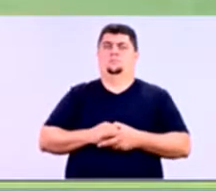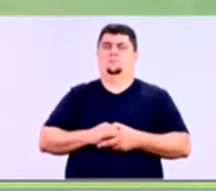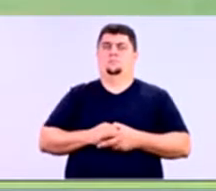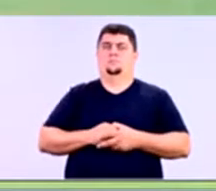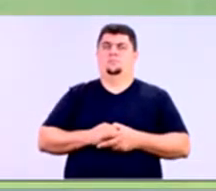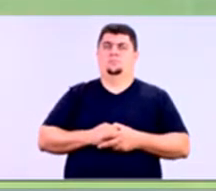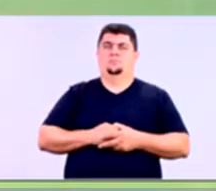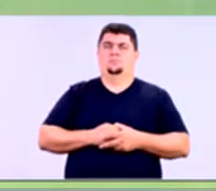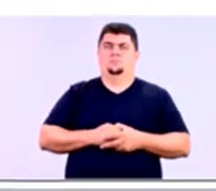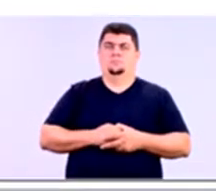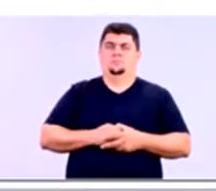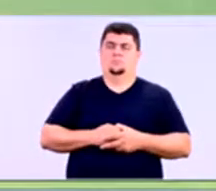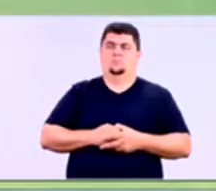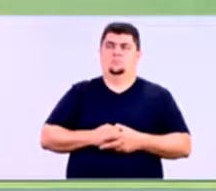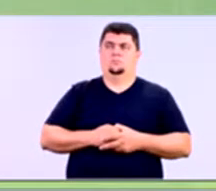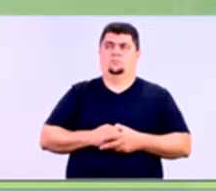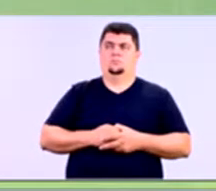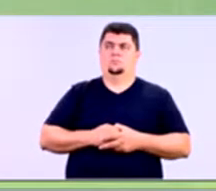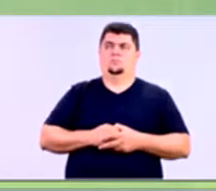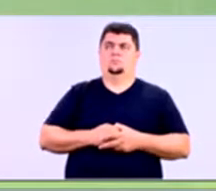R$17.427,45.